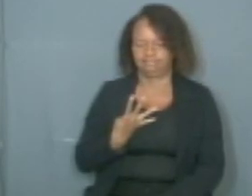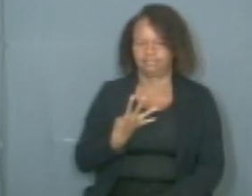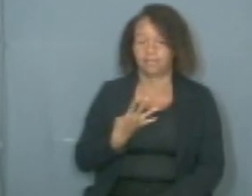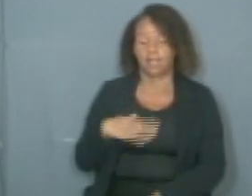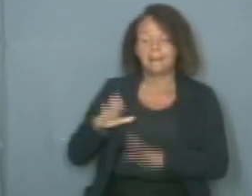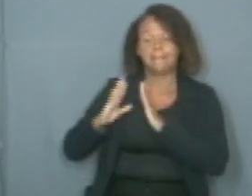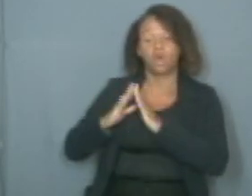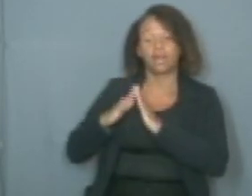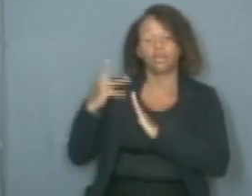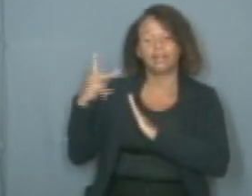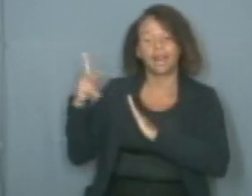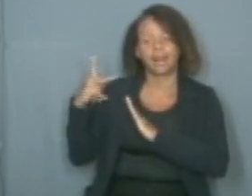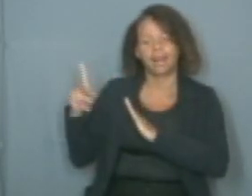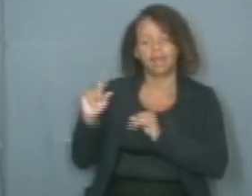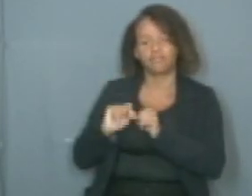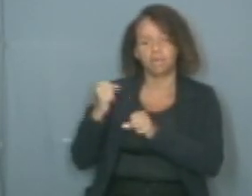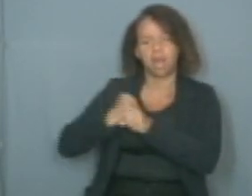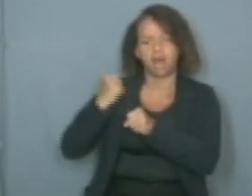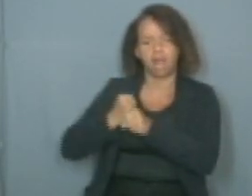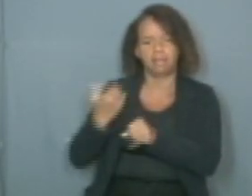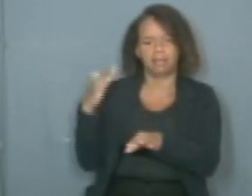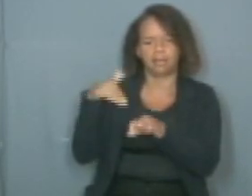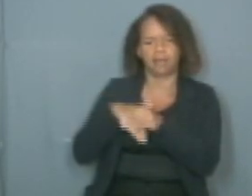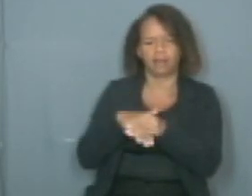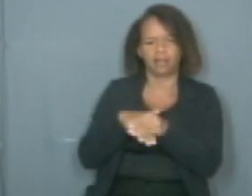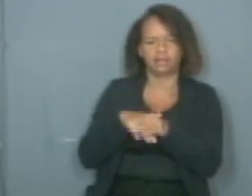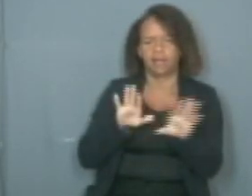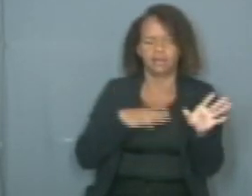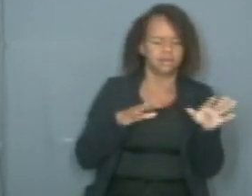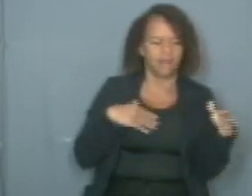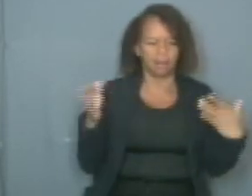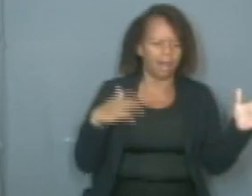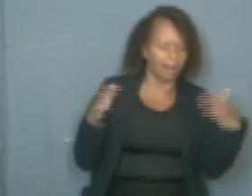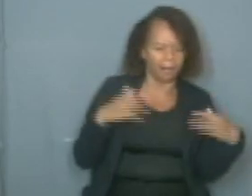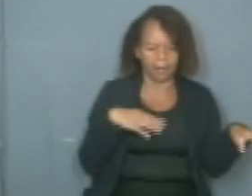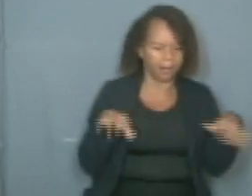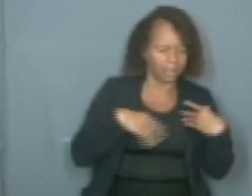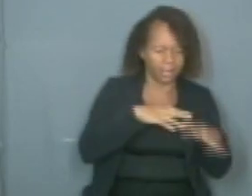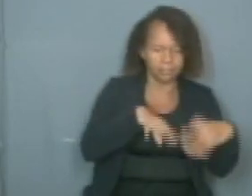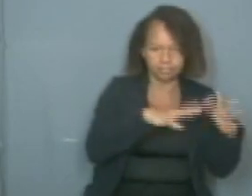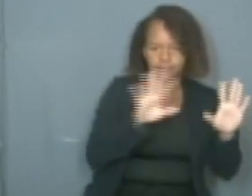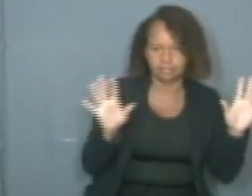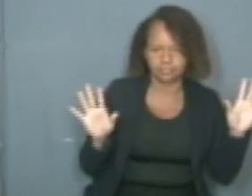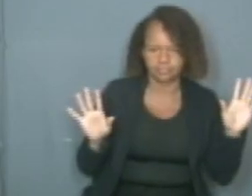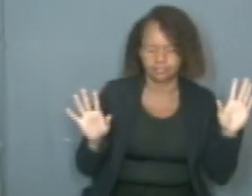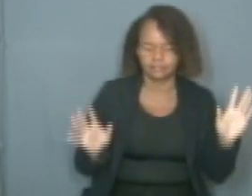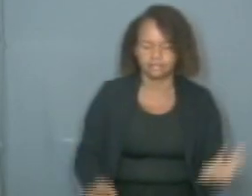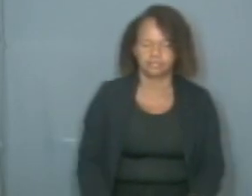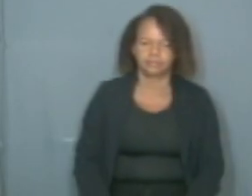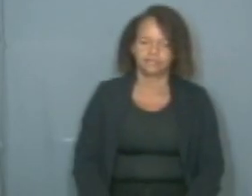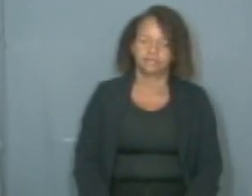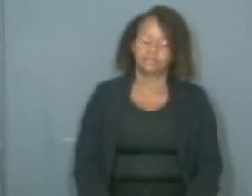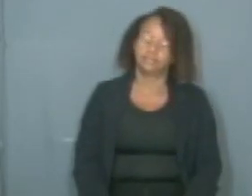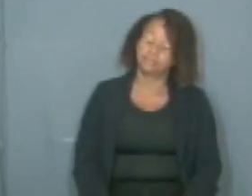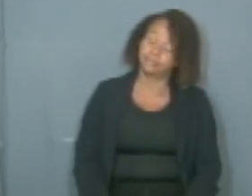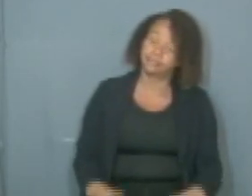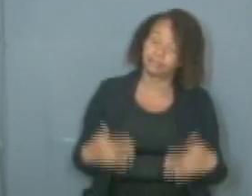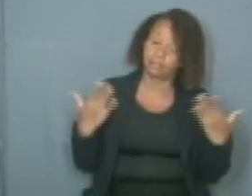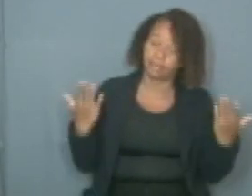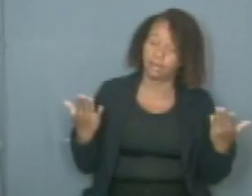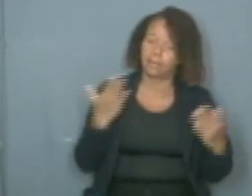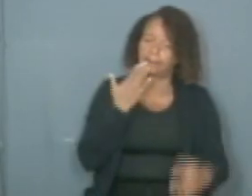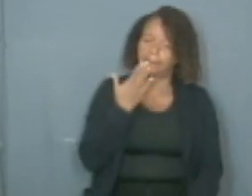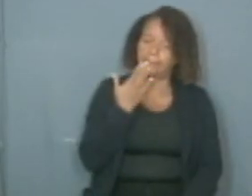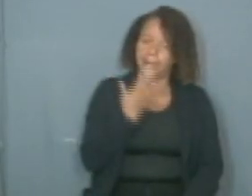os moradores estão dizendo que foi uma obra eleitoreira. Foi lá, acho que, vamos fazer a obra, depois parou. Então, a gente